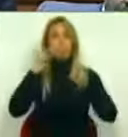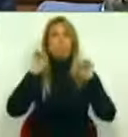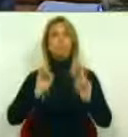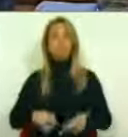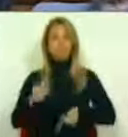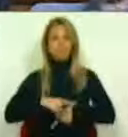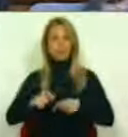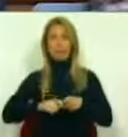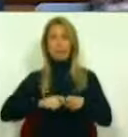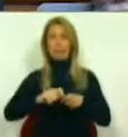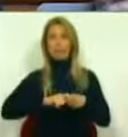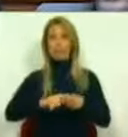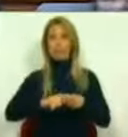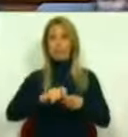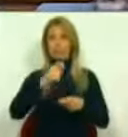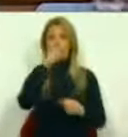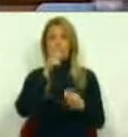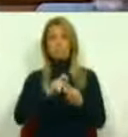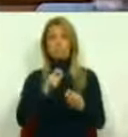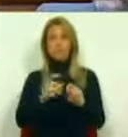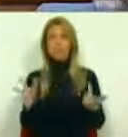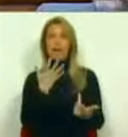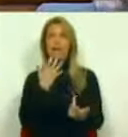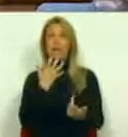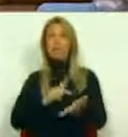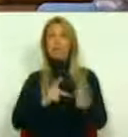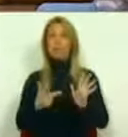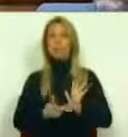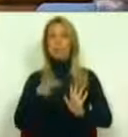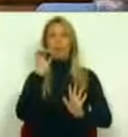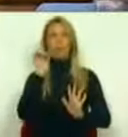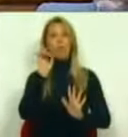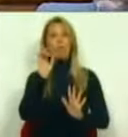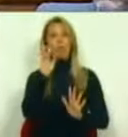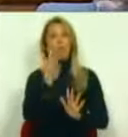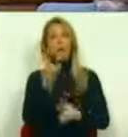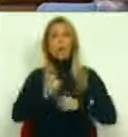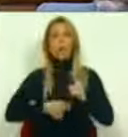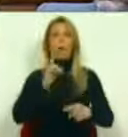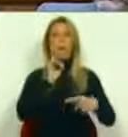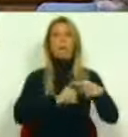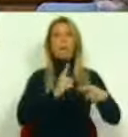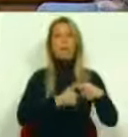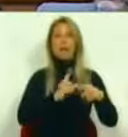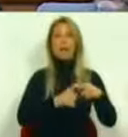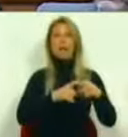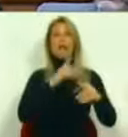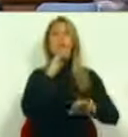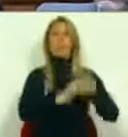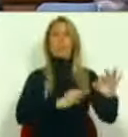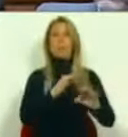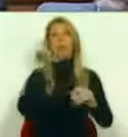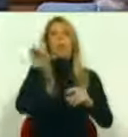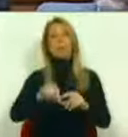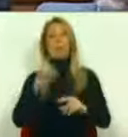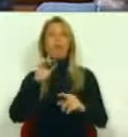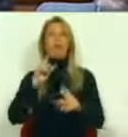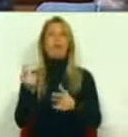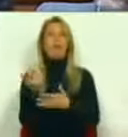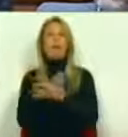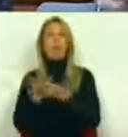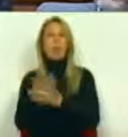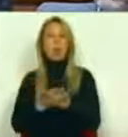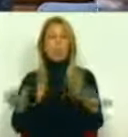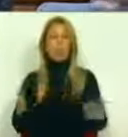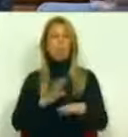curto espaço de tempo, com indispensável rigor técnico, as suas vantagens terapêuticas e económicas. É esse o propósito do